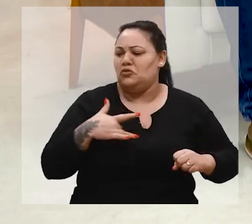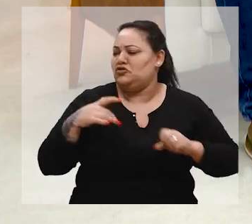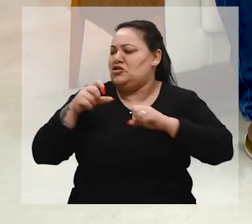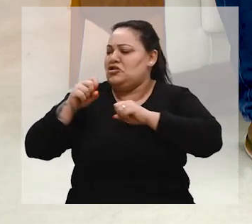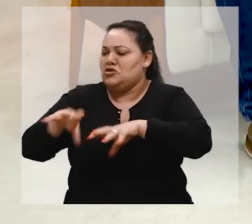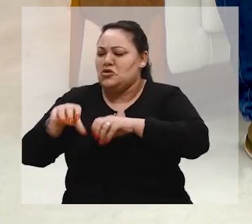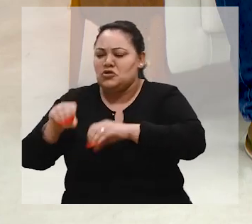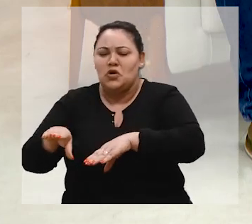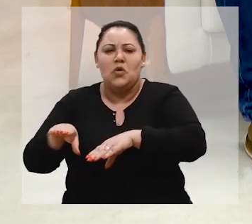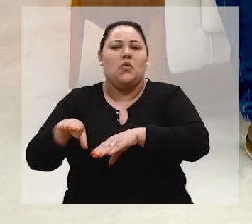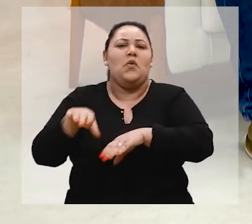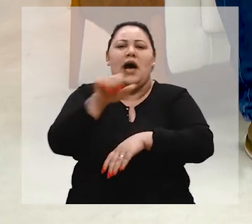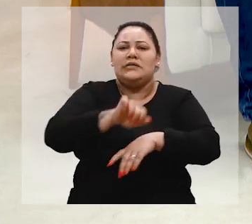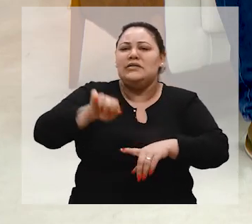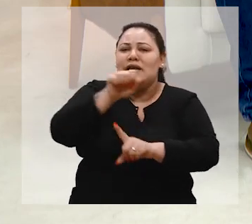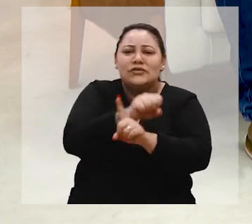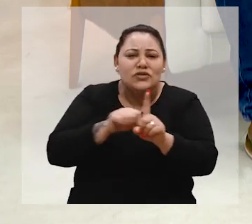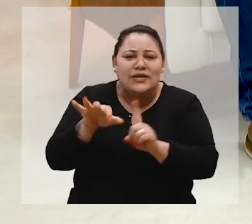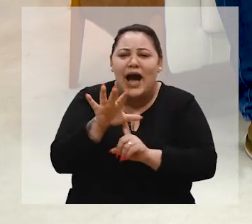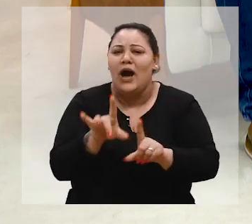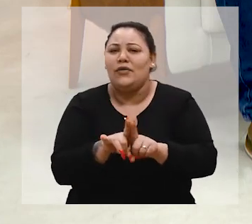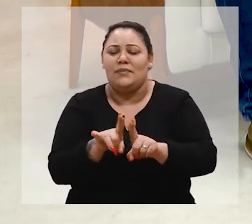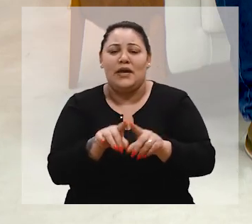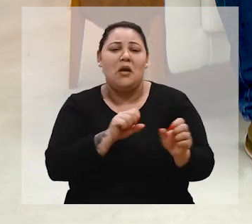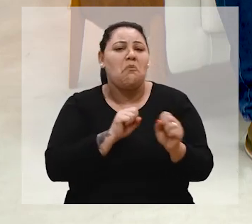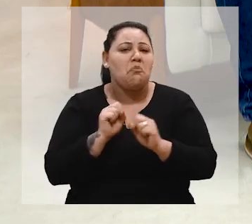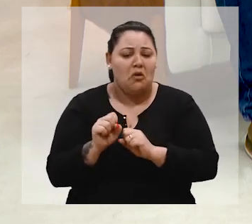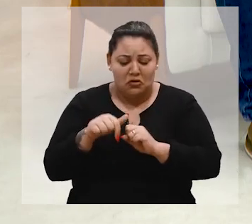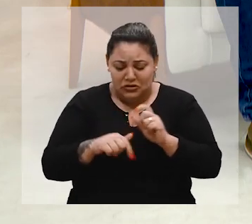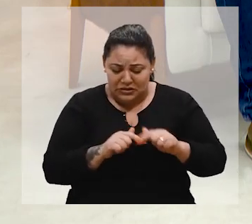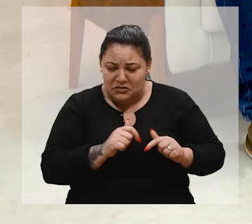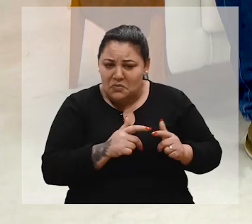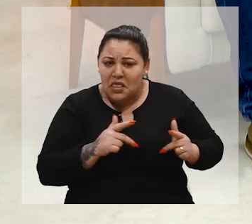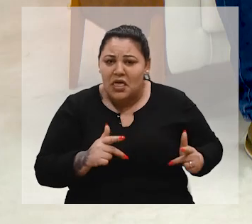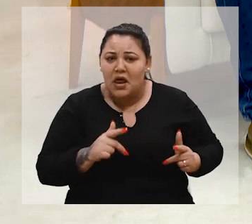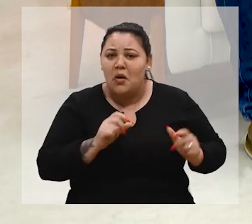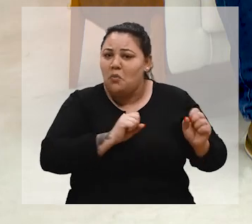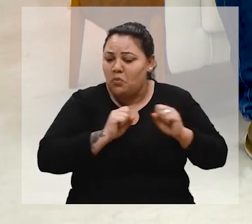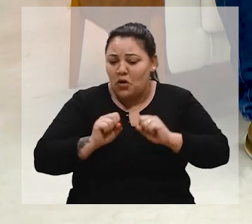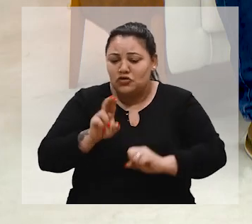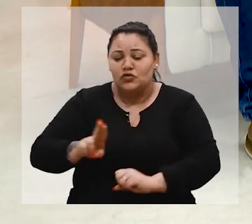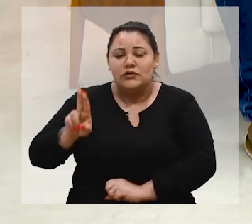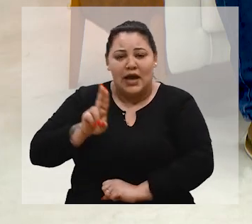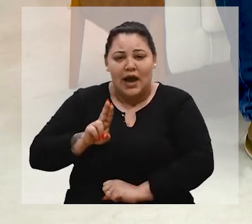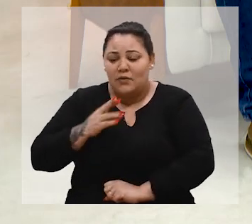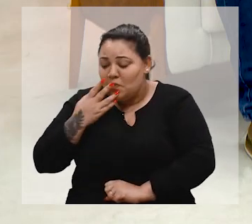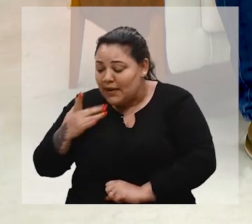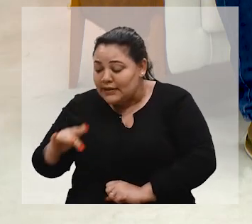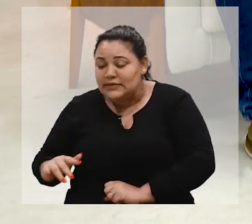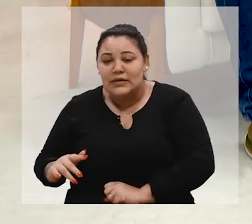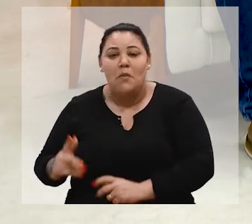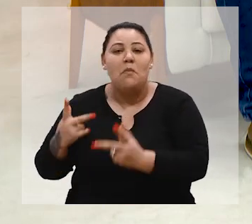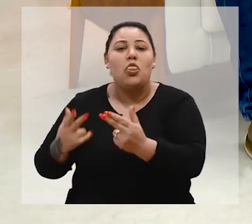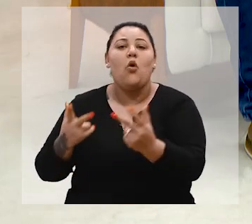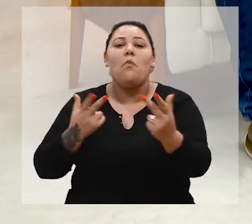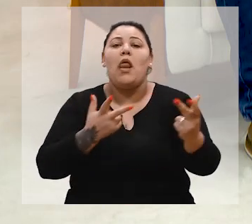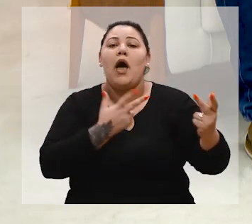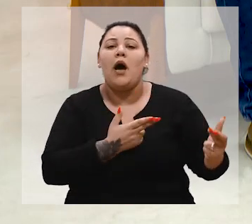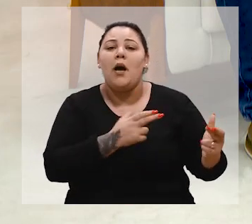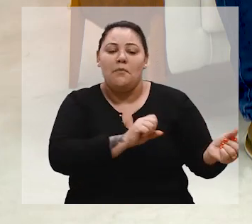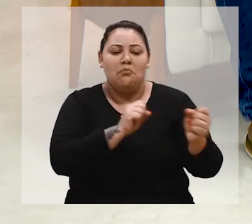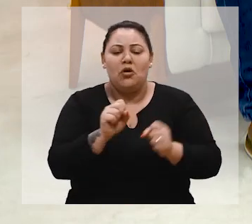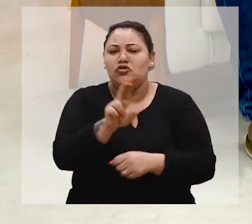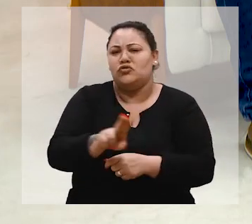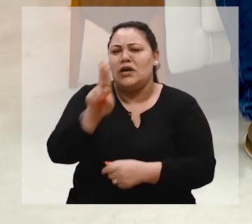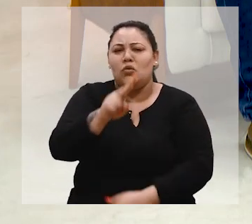de educação, como de assistência social. Ele pode ser usado com a criança e o profissional em dupla. Pode ser